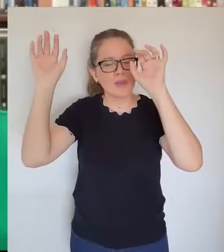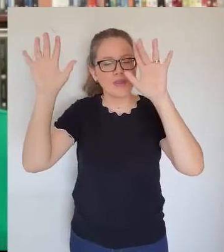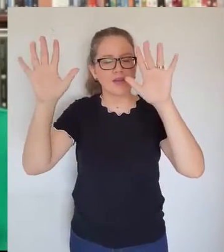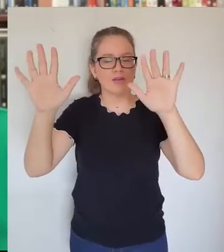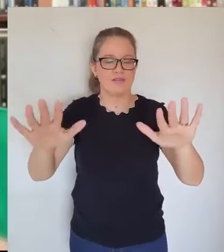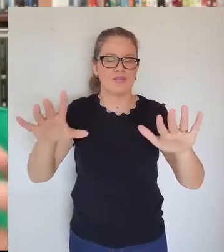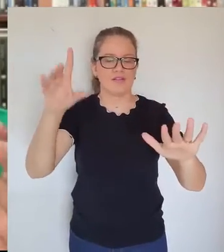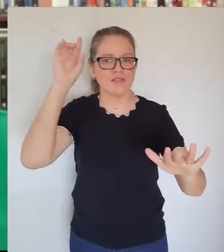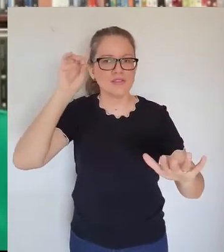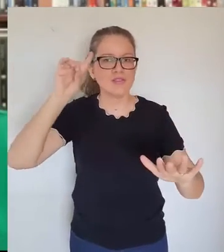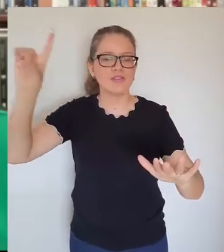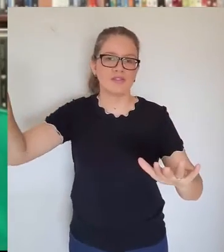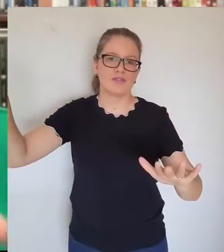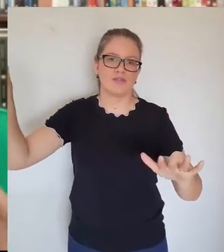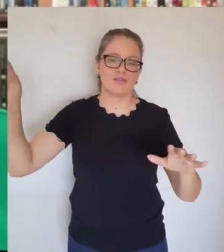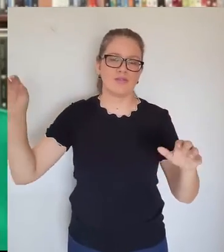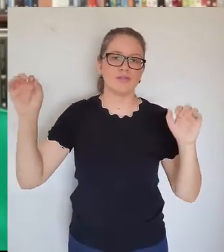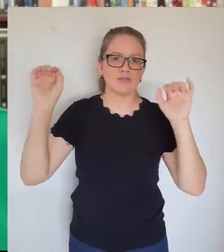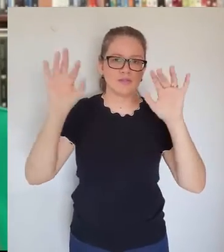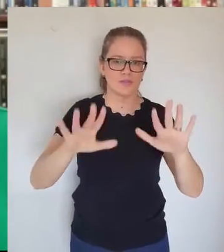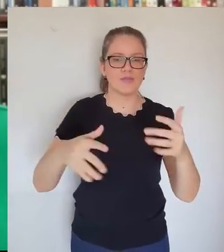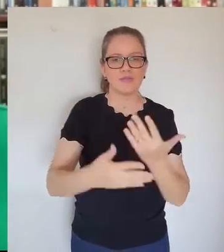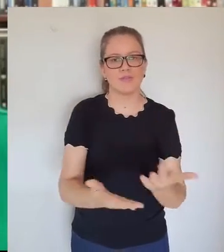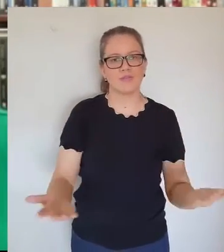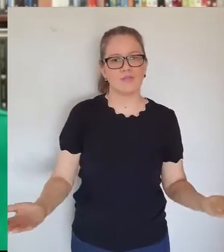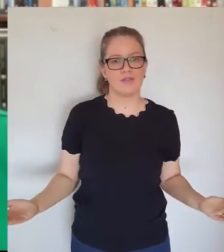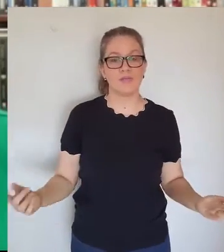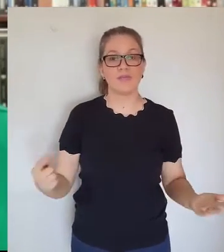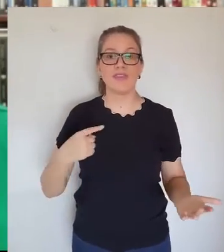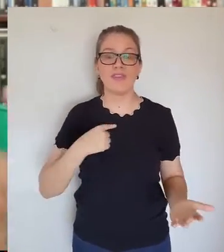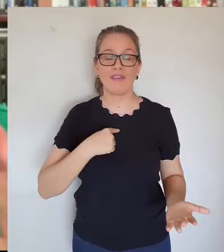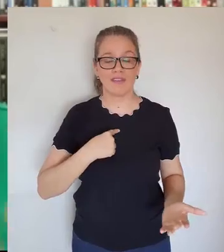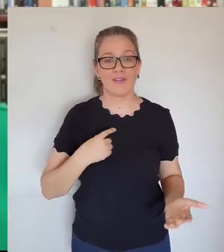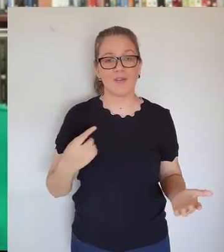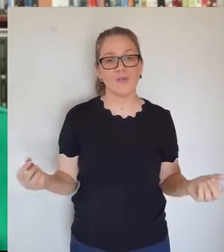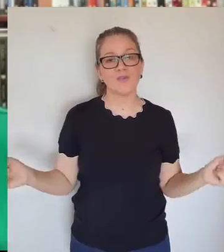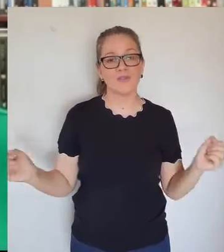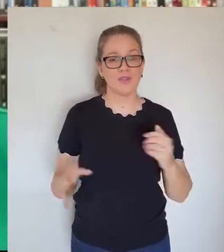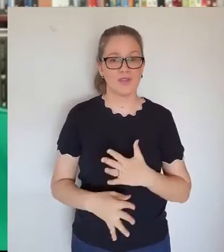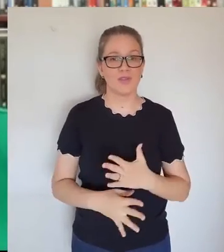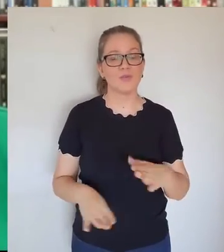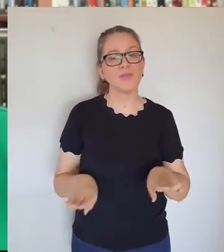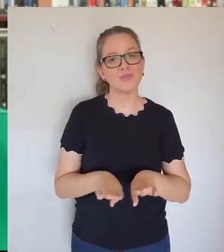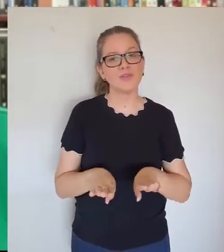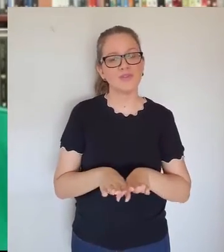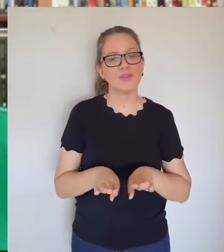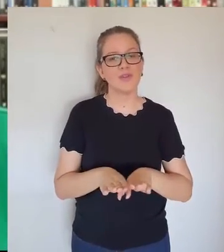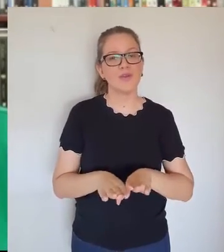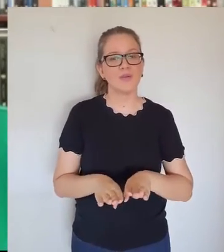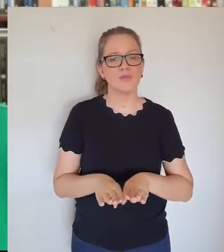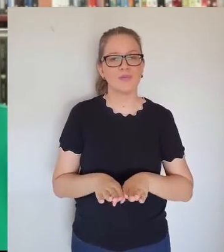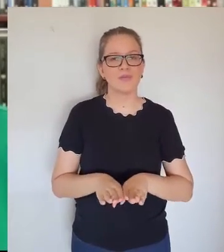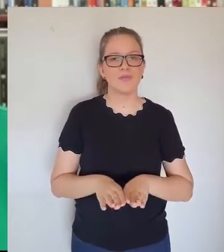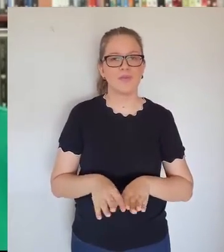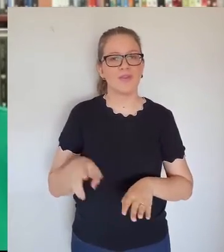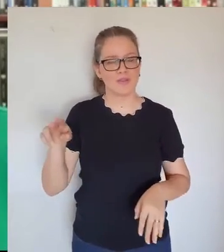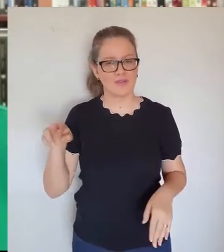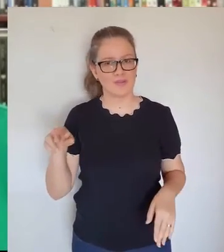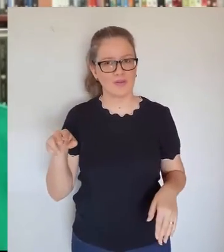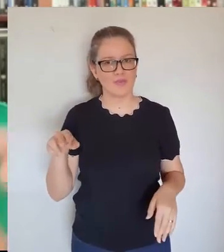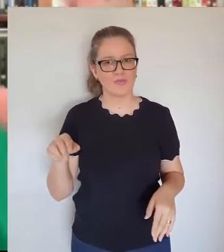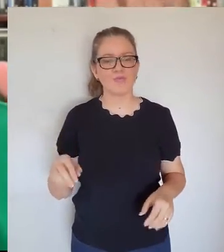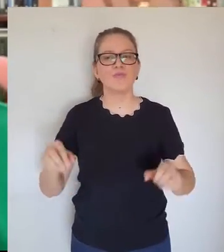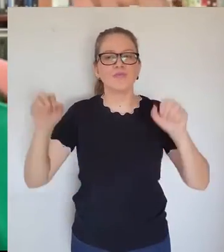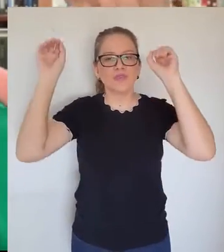carta dizendo que a graça seja convosco. E eu termino hoje também repetindo as palavras do